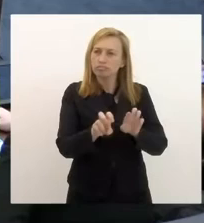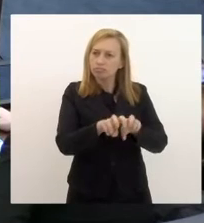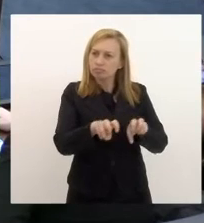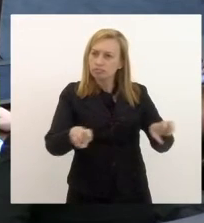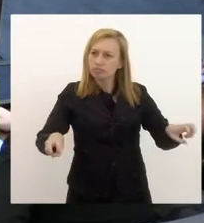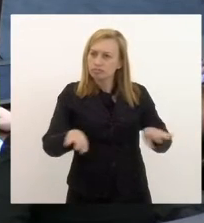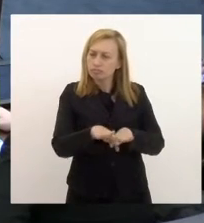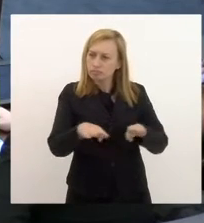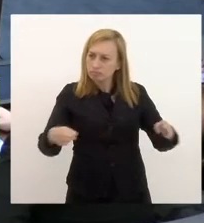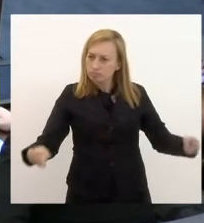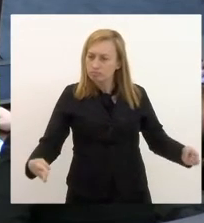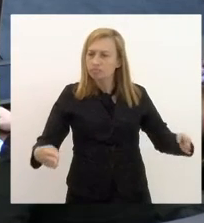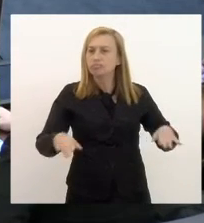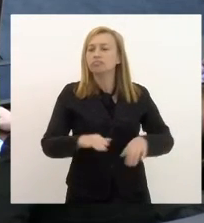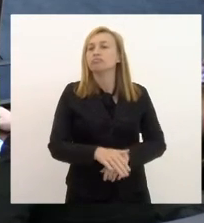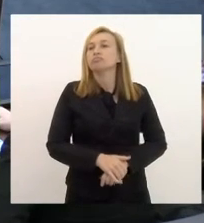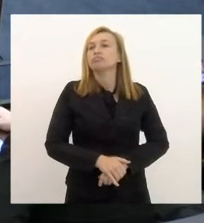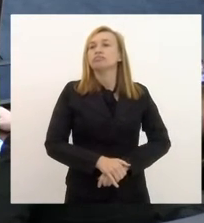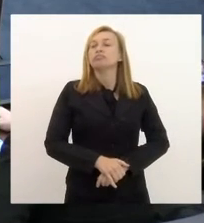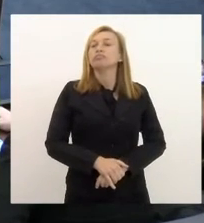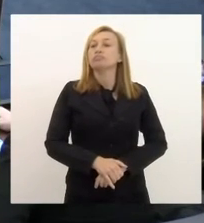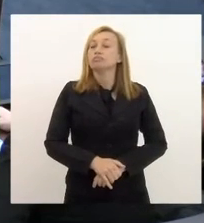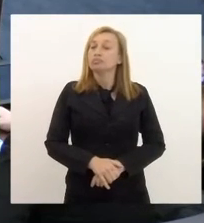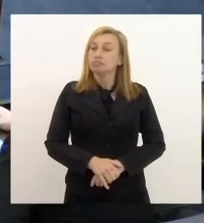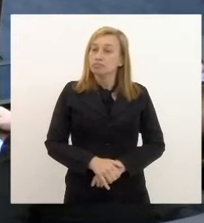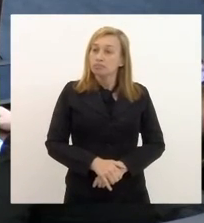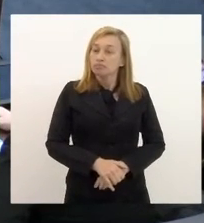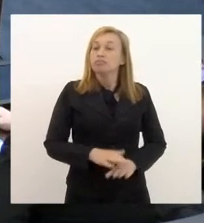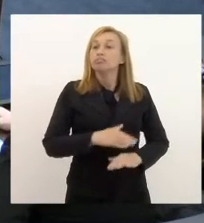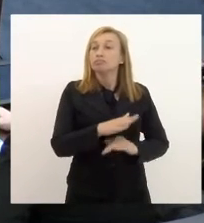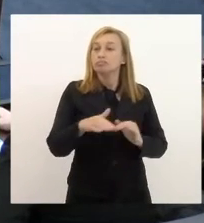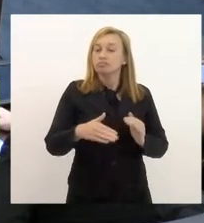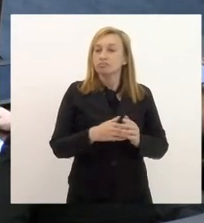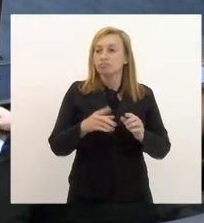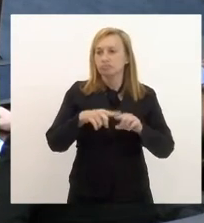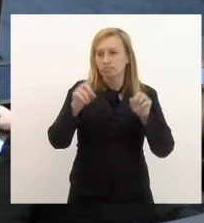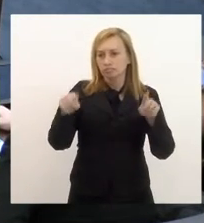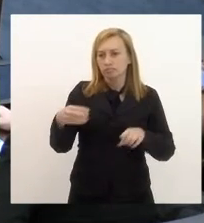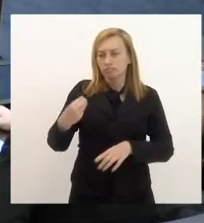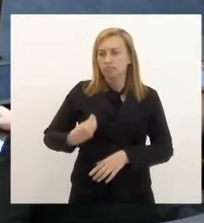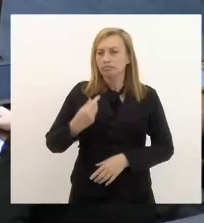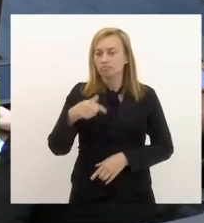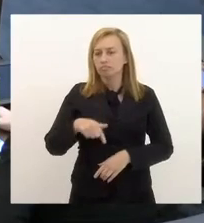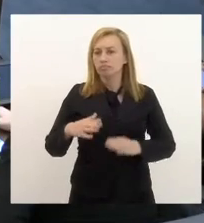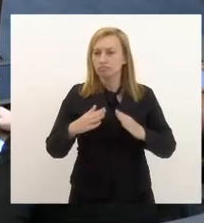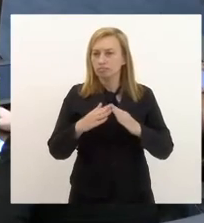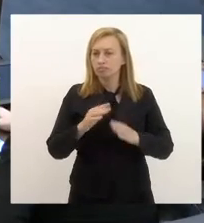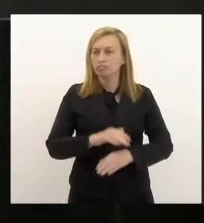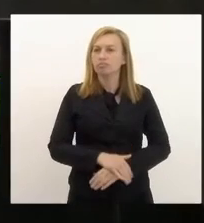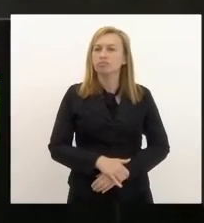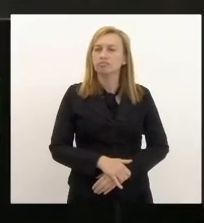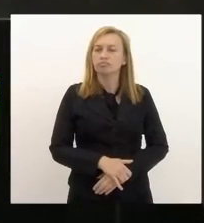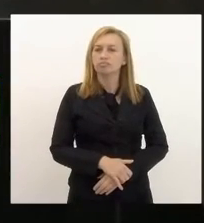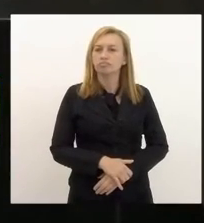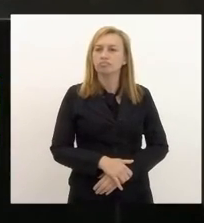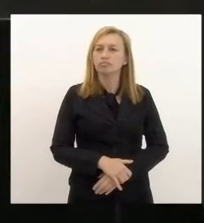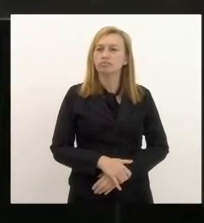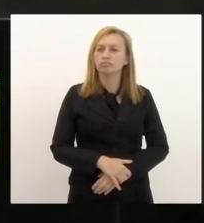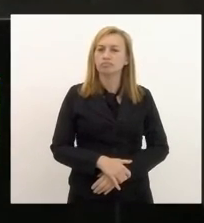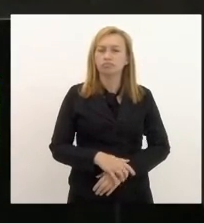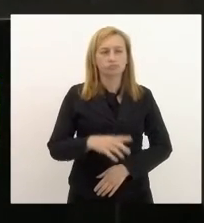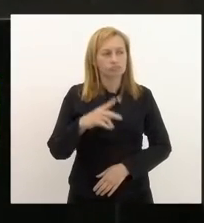sentados aqui na mesa e me reportar também a todos os funcionários estão aqui presente na sua casa eu